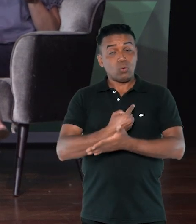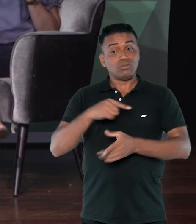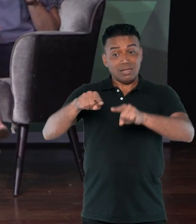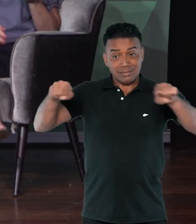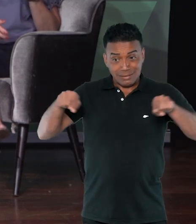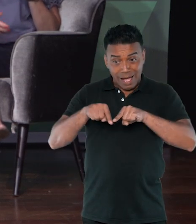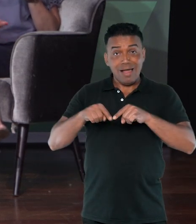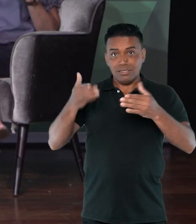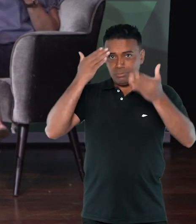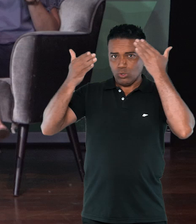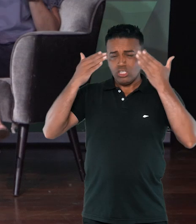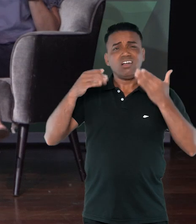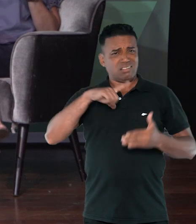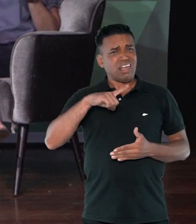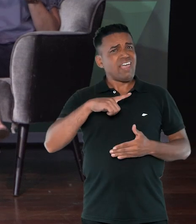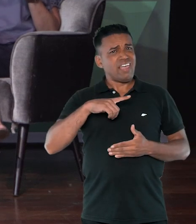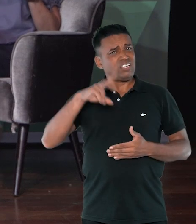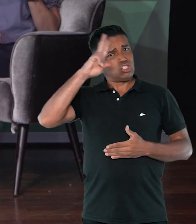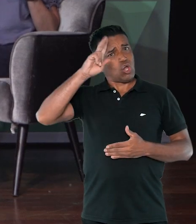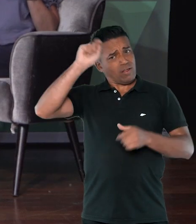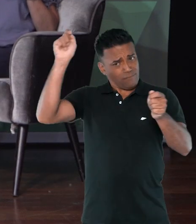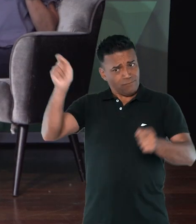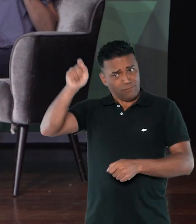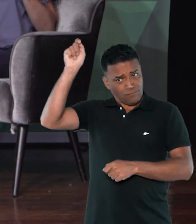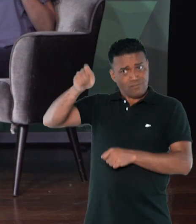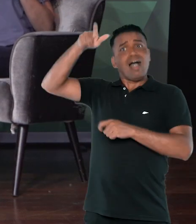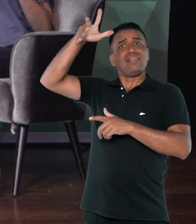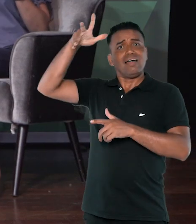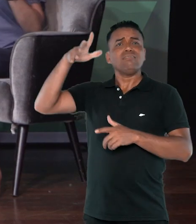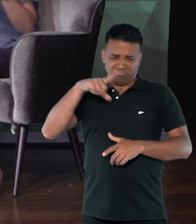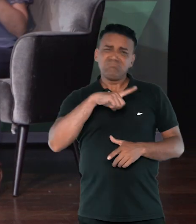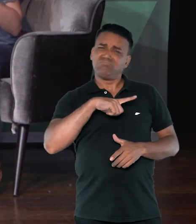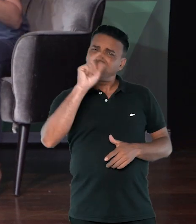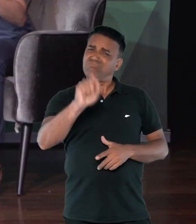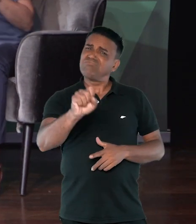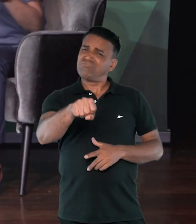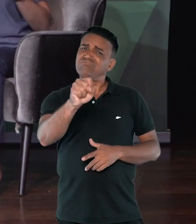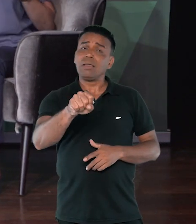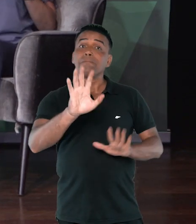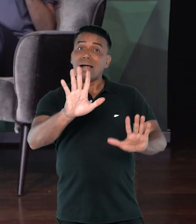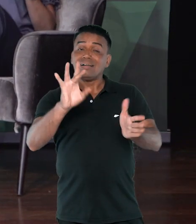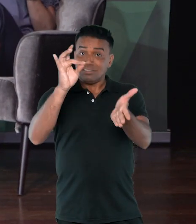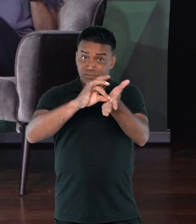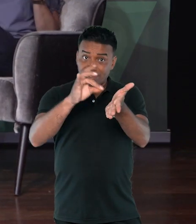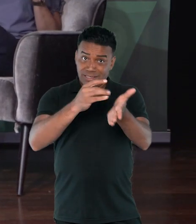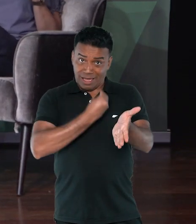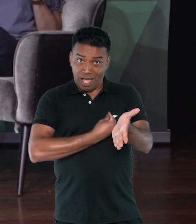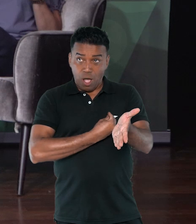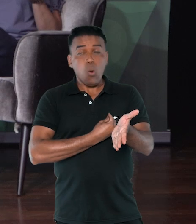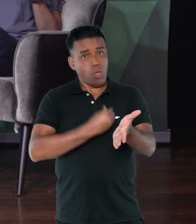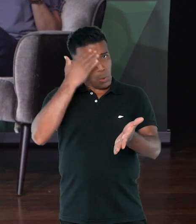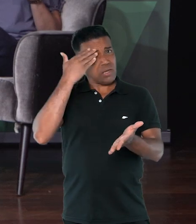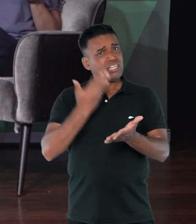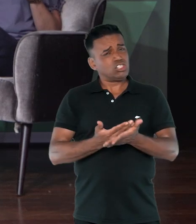careca, barrigudo, imperfeito. Às vezes me perguntam lá no consultório assim, Renata, existe conto